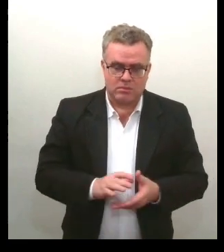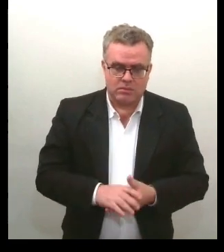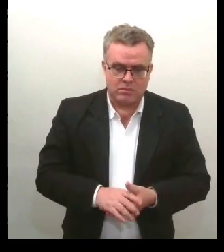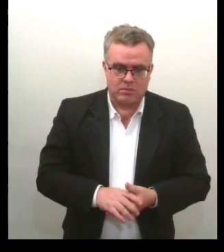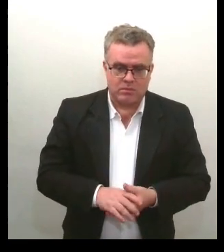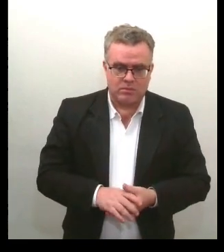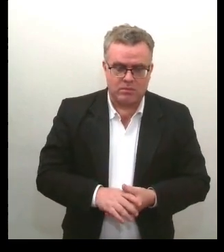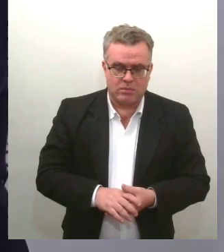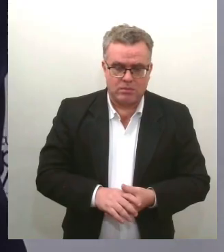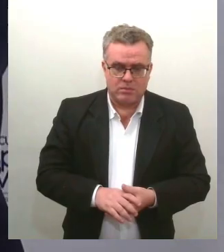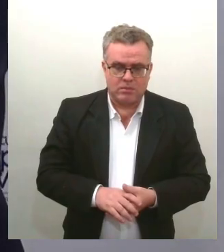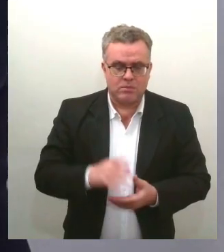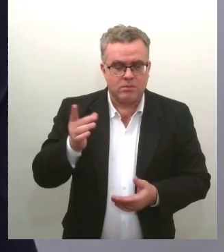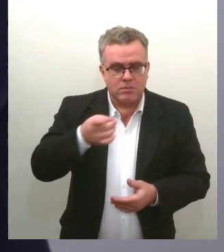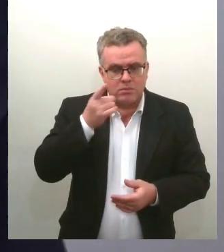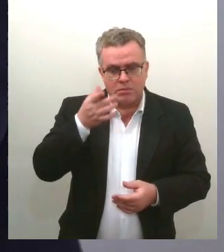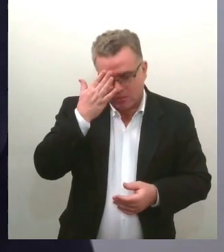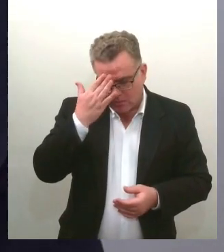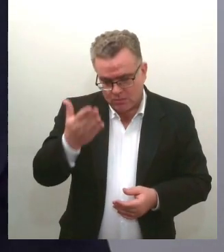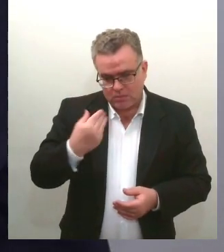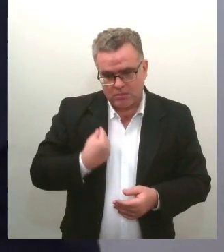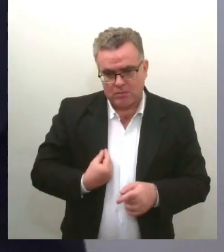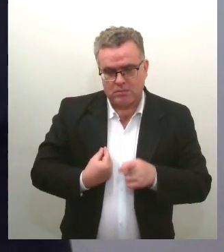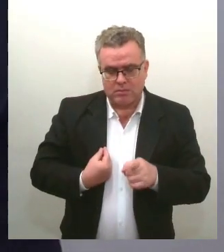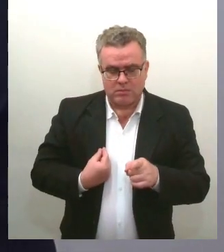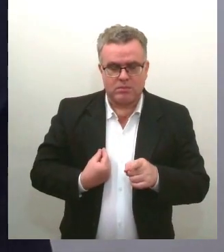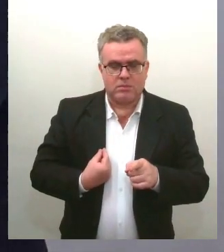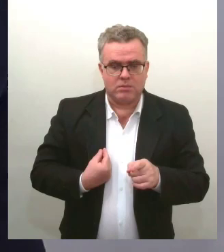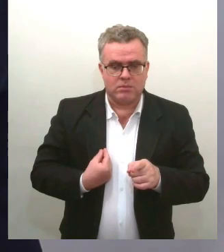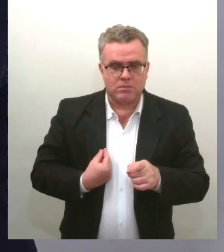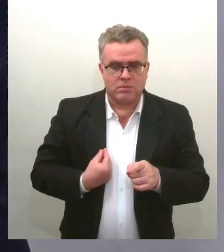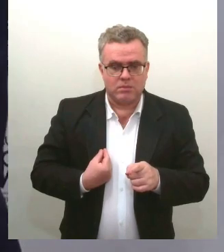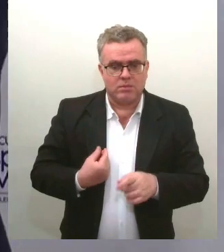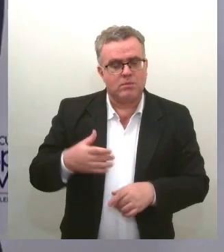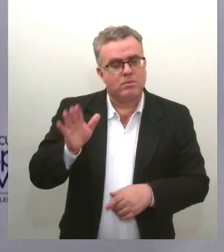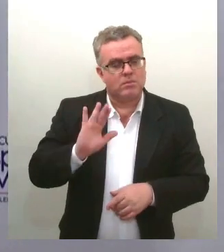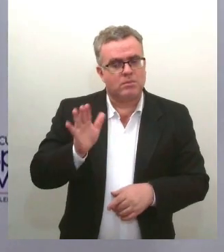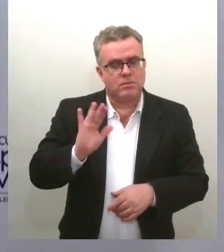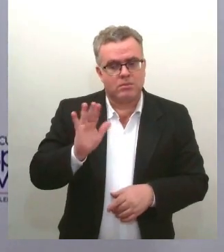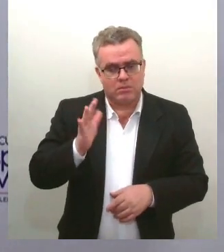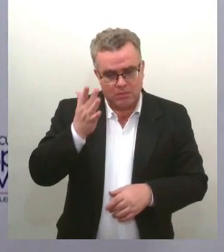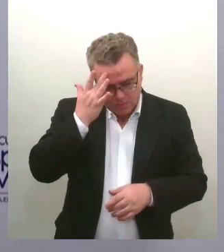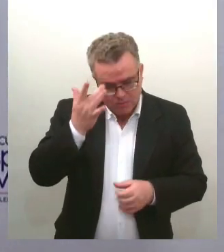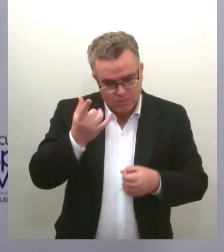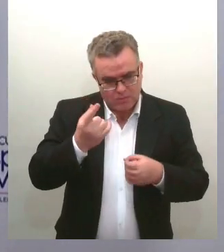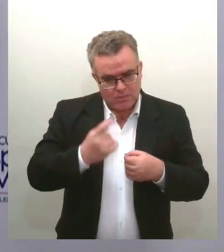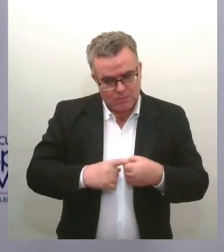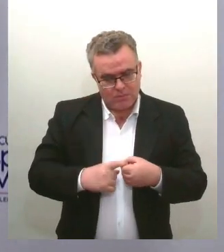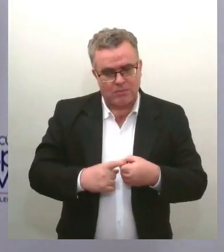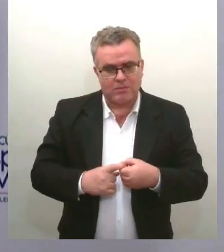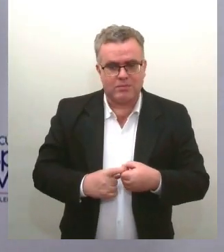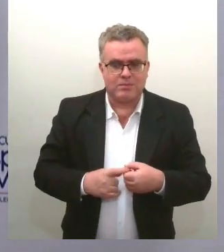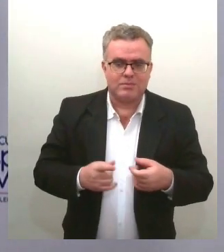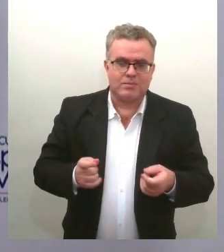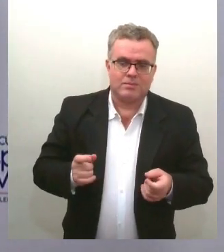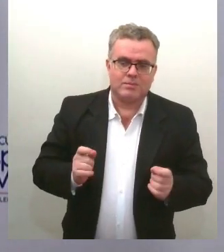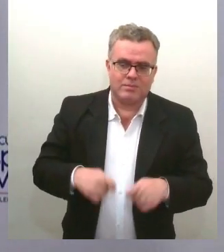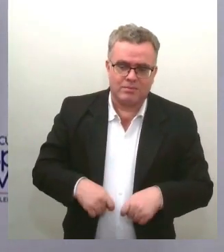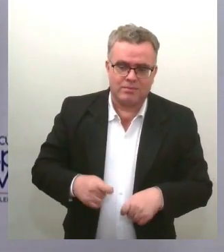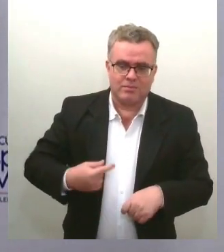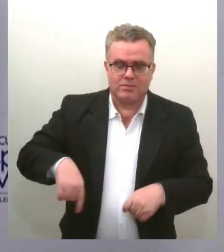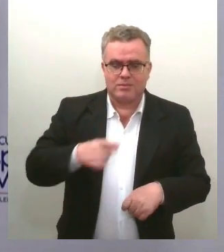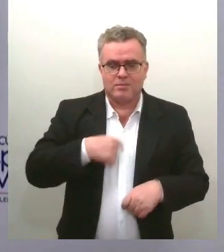participação e até amanhã, porque amanhã tem sessão e a gente está aqui acompanhando o trabalho de todos vocês. Com certeza, e parabéns